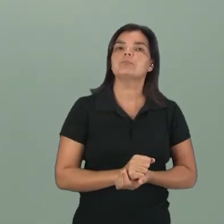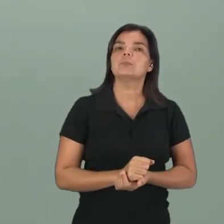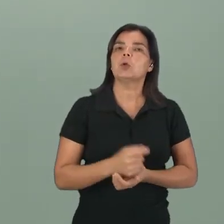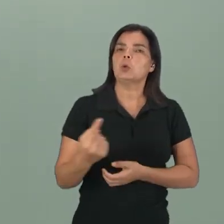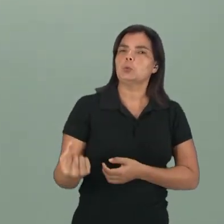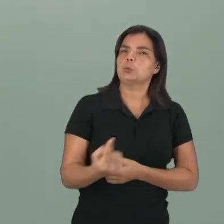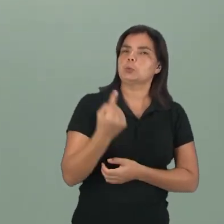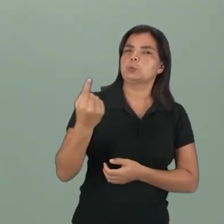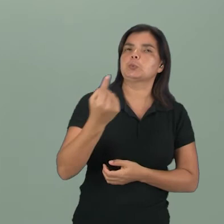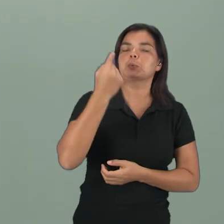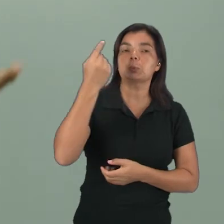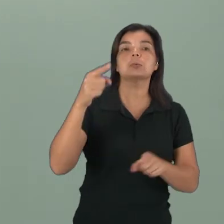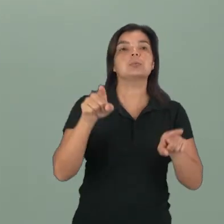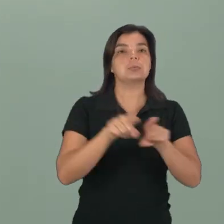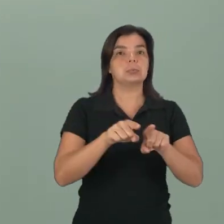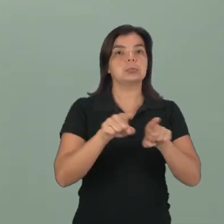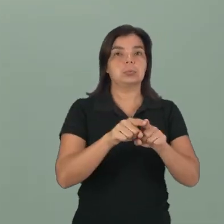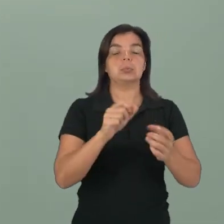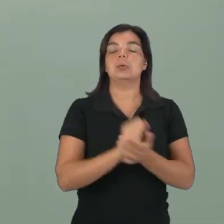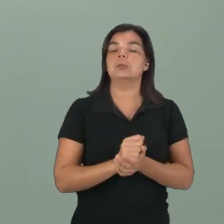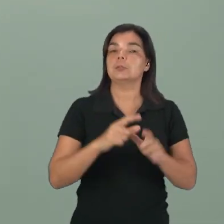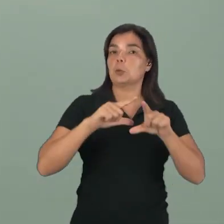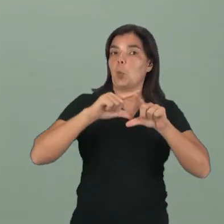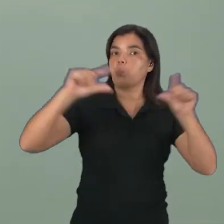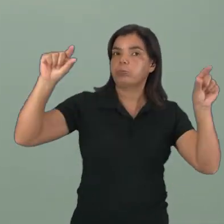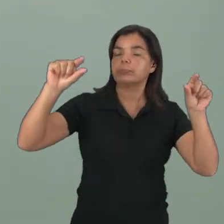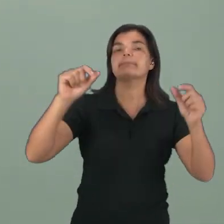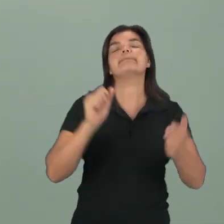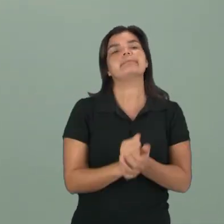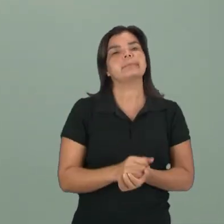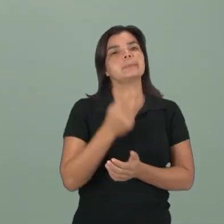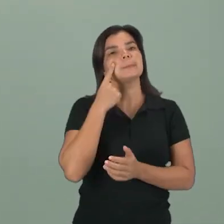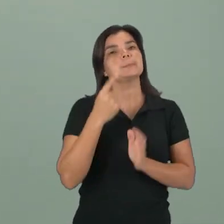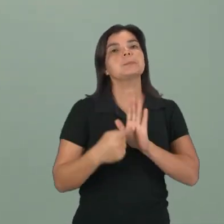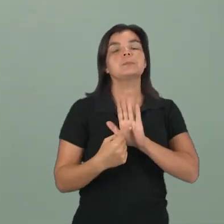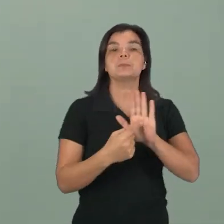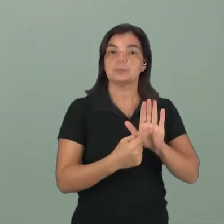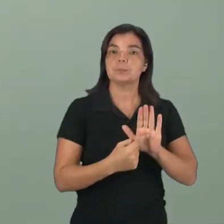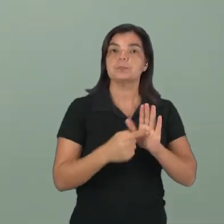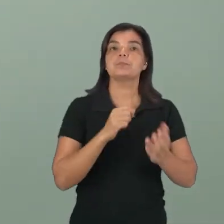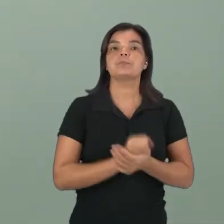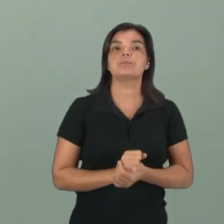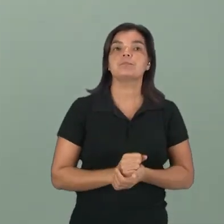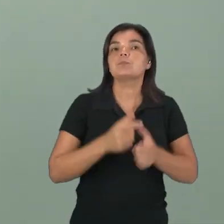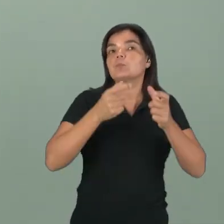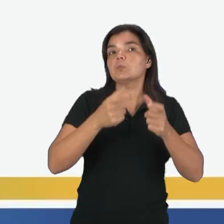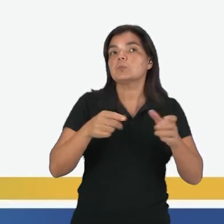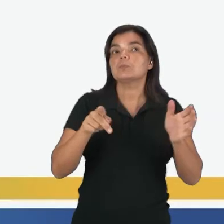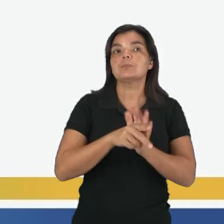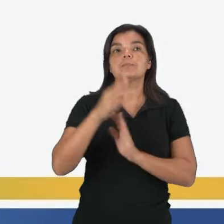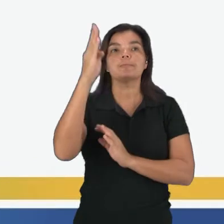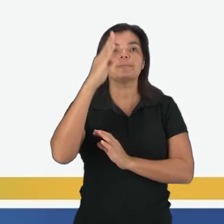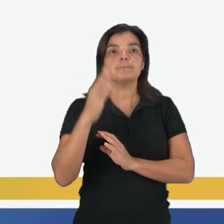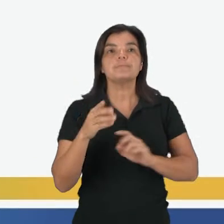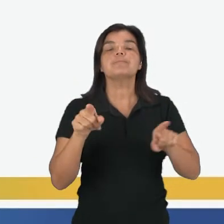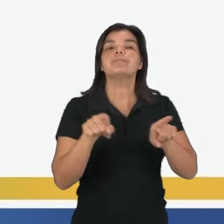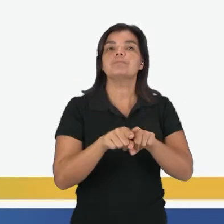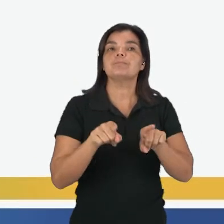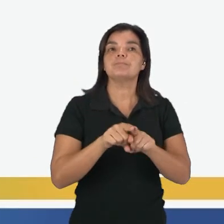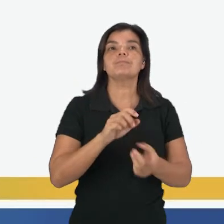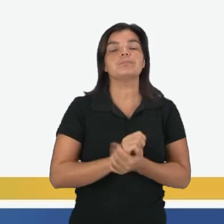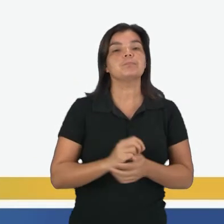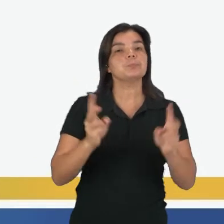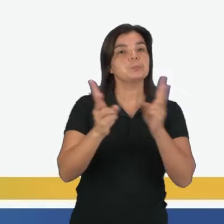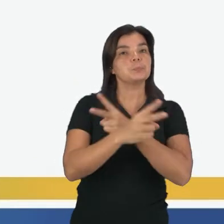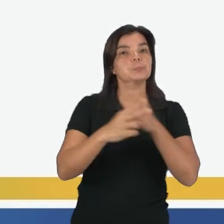muito altos, né? Umas palhetas grandíssimas. E aí mostra a matriz elétrica brasileira e a eólica